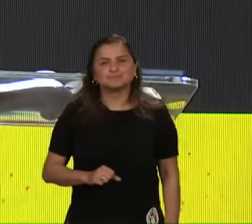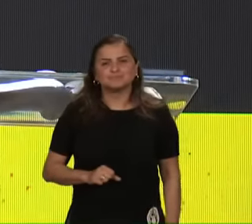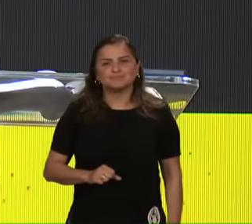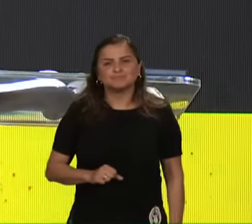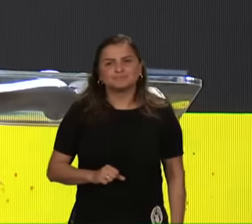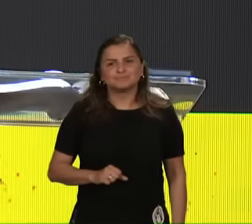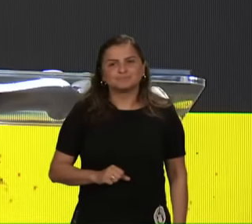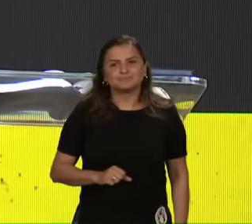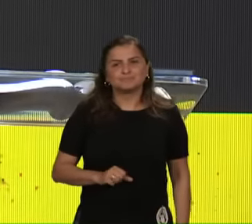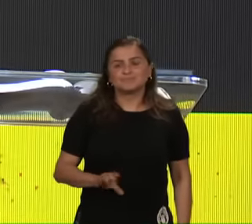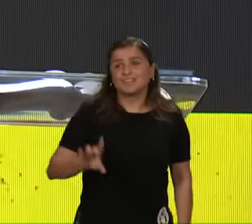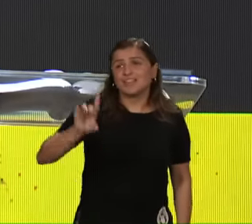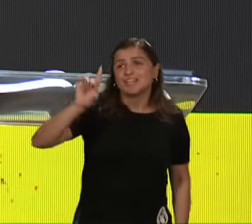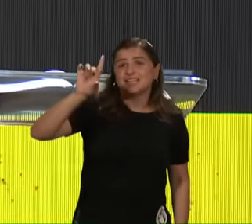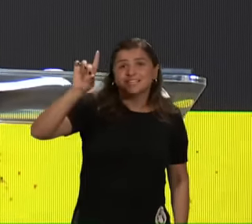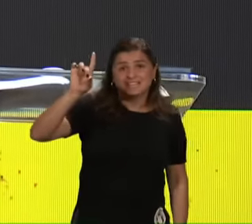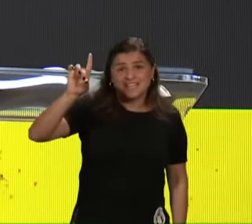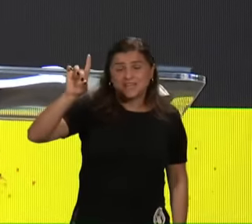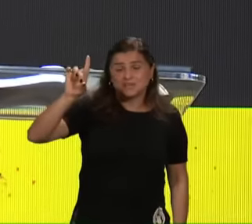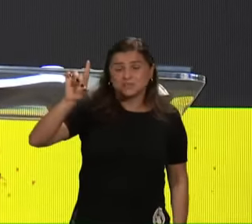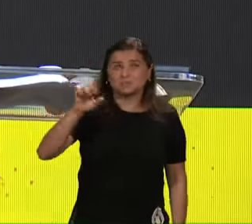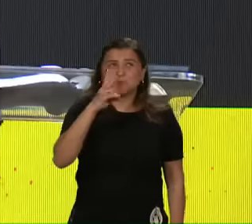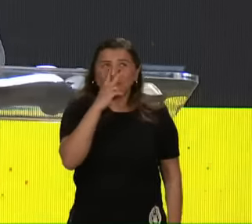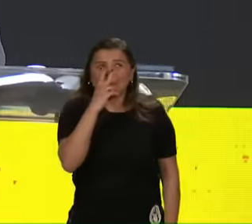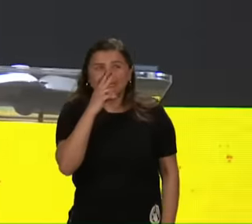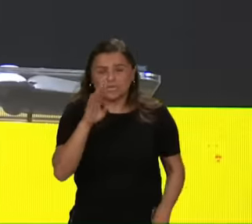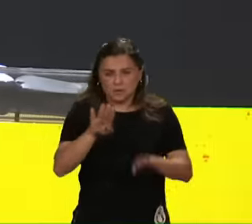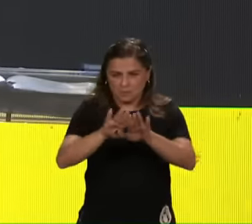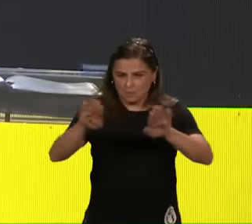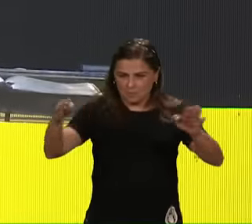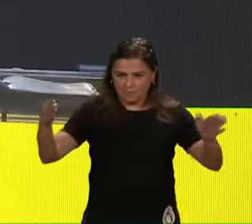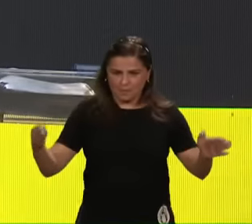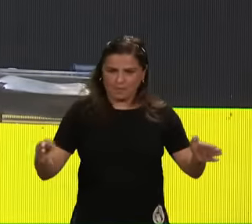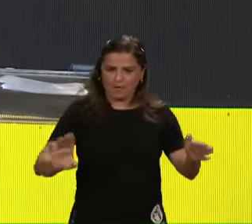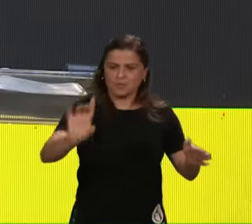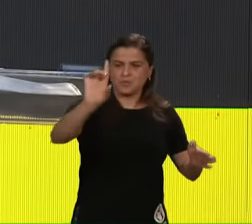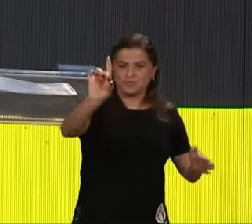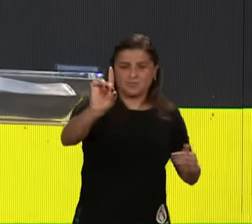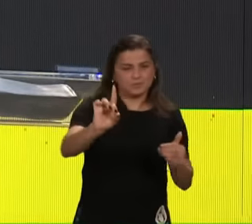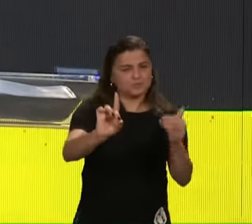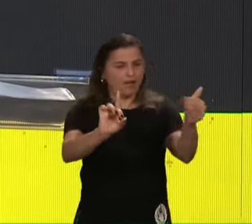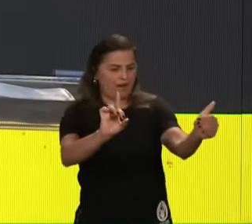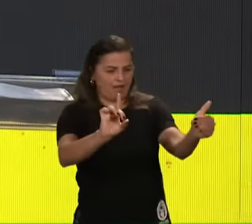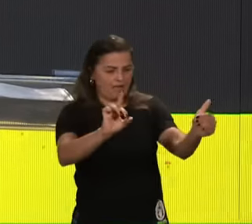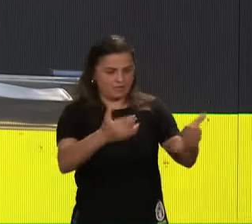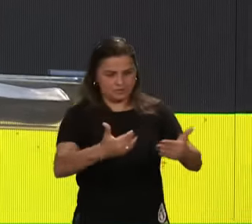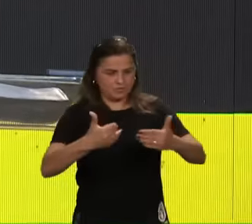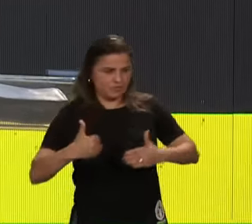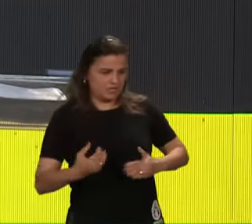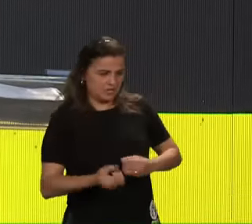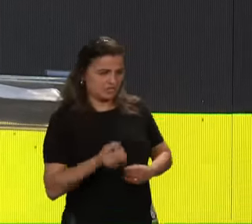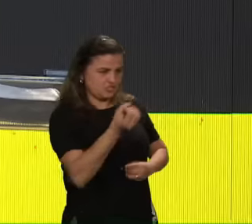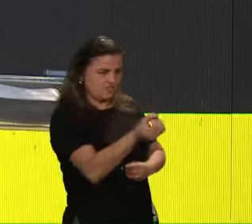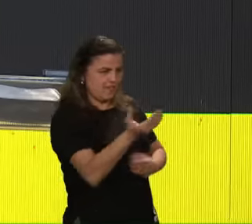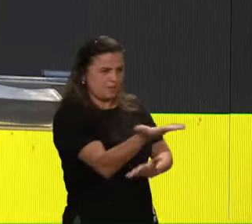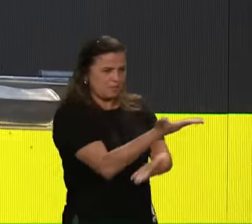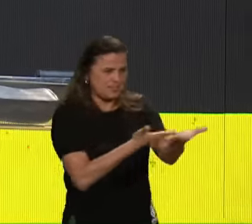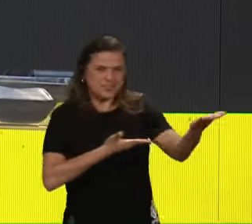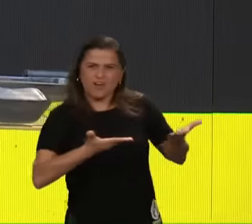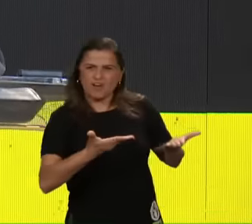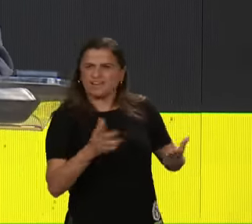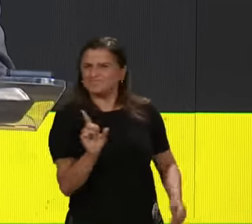Deus não está de um lado de lá, de um balcão, para você colocar alguma coisa, para Ele te dar alguma coisa. Não é